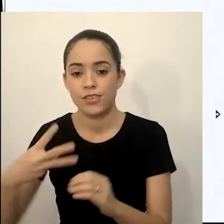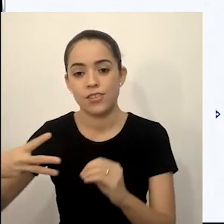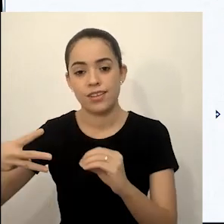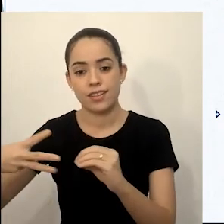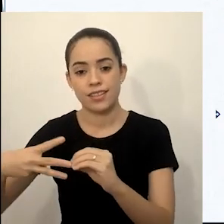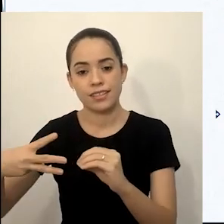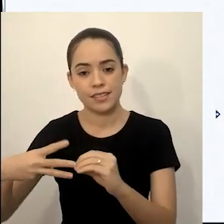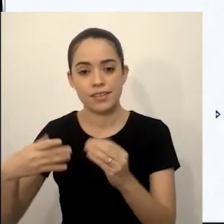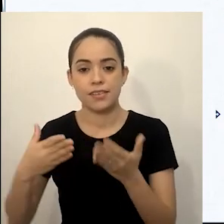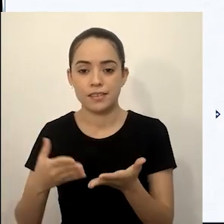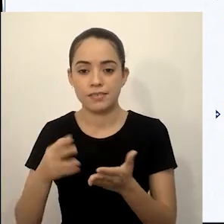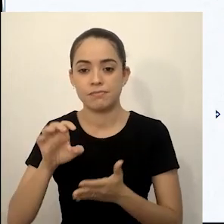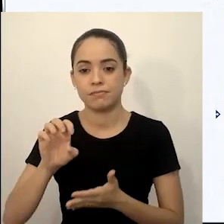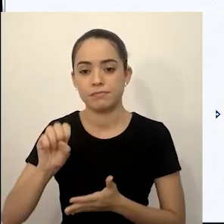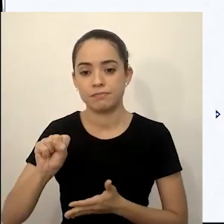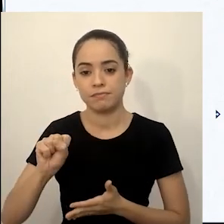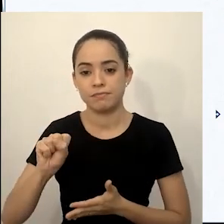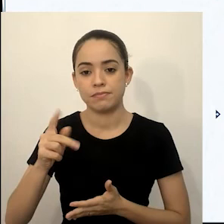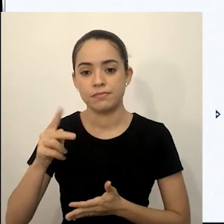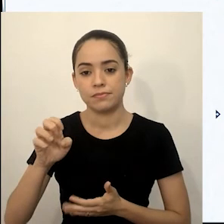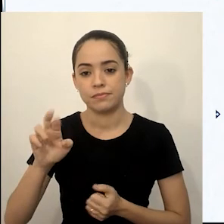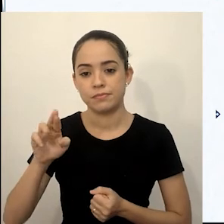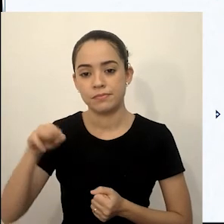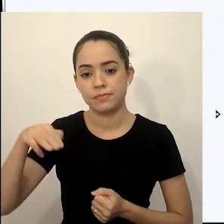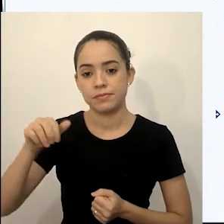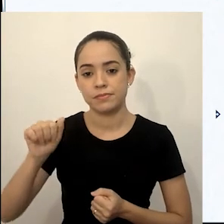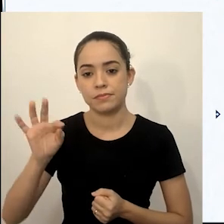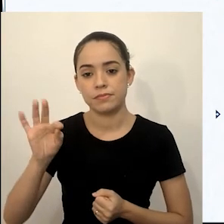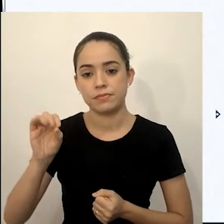células germinativas primordiais.